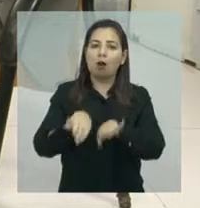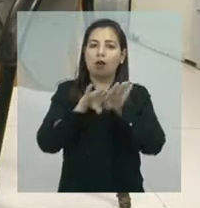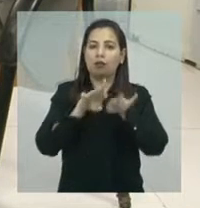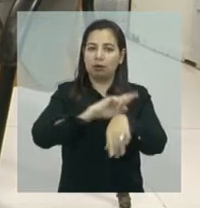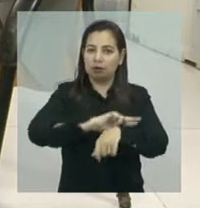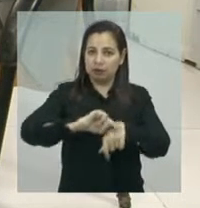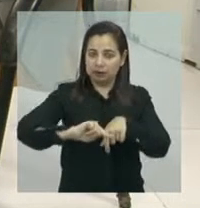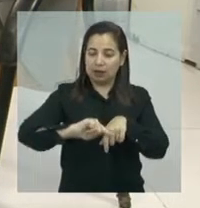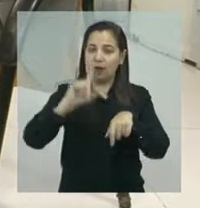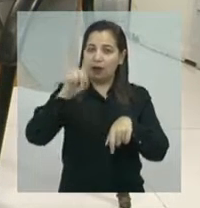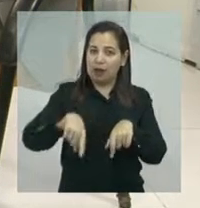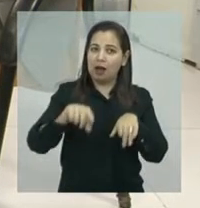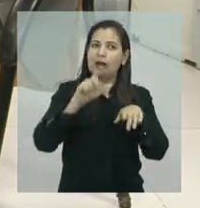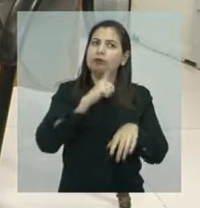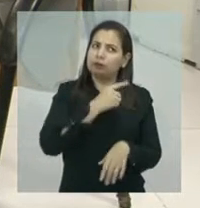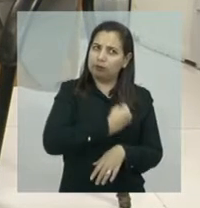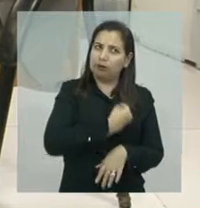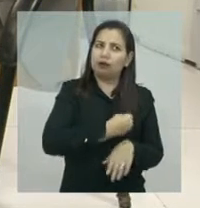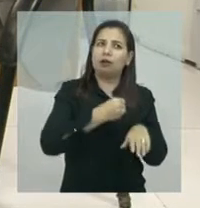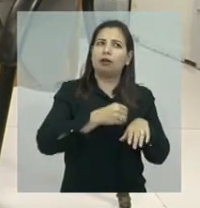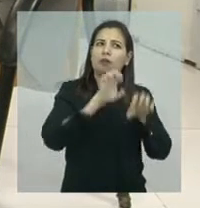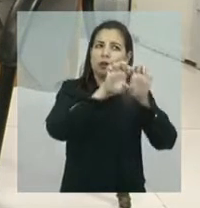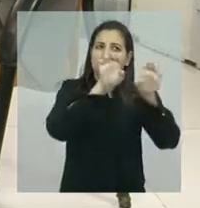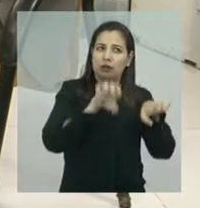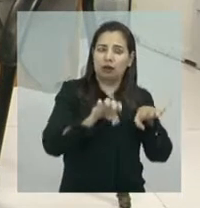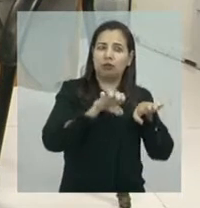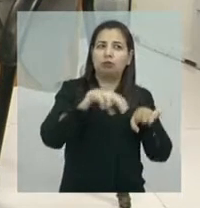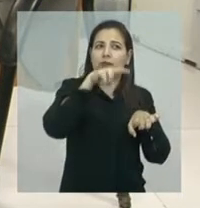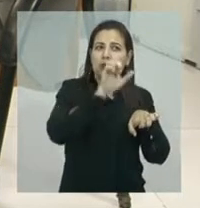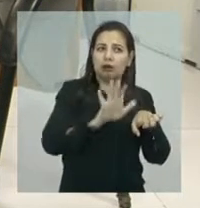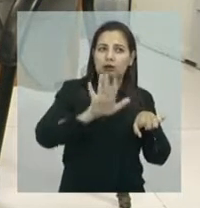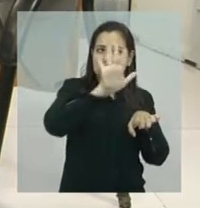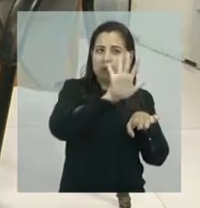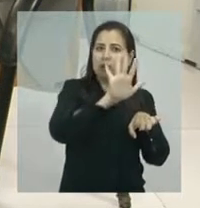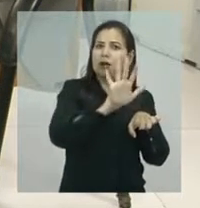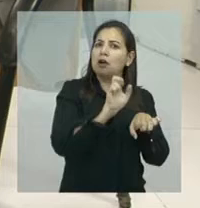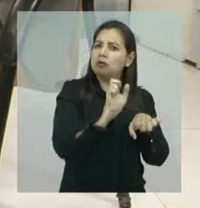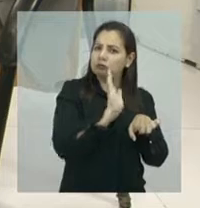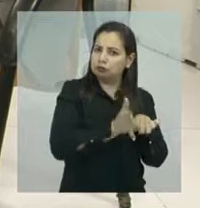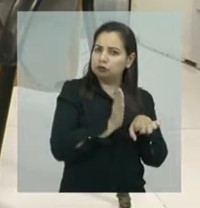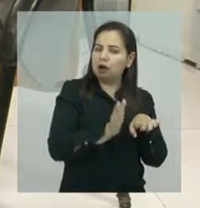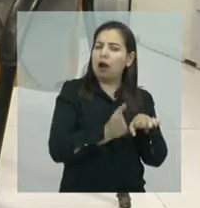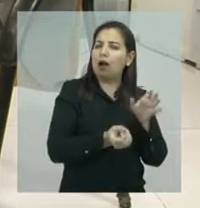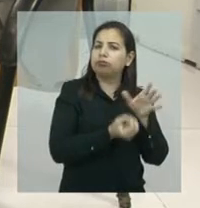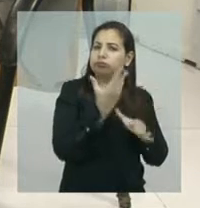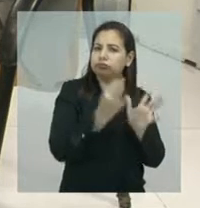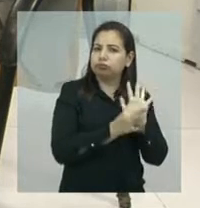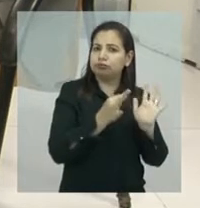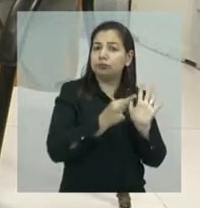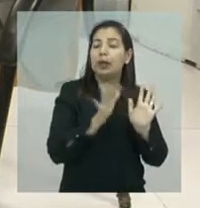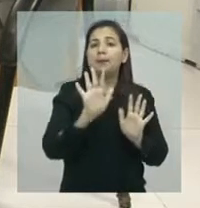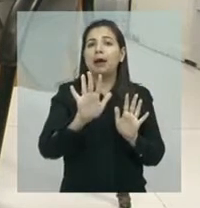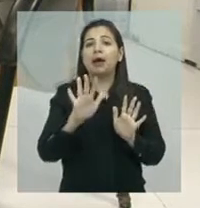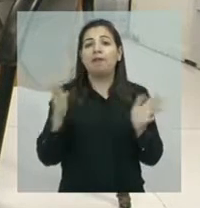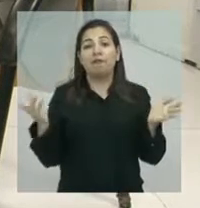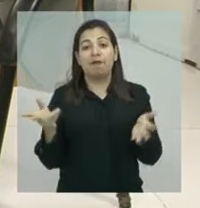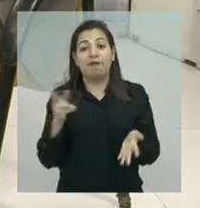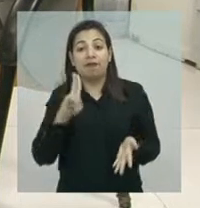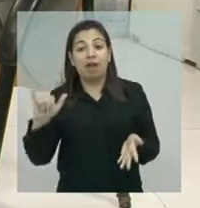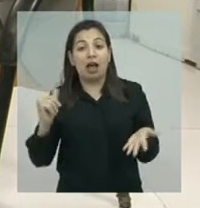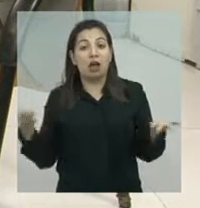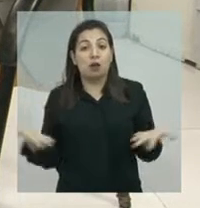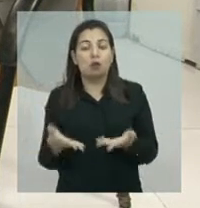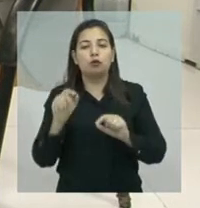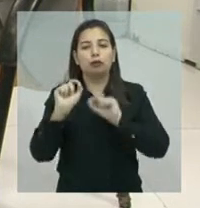Nacional e este é um Estatuto Municipal. Gostaria que, inicialmente, você frisasse a necessidade de ter também